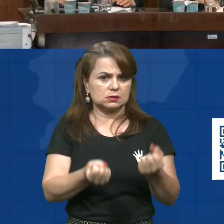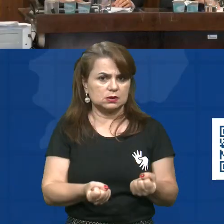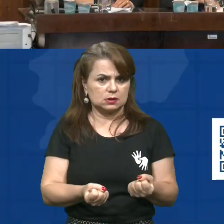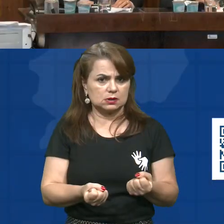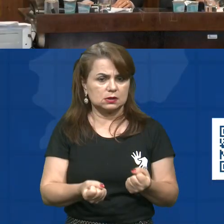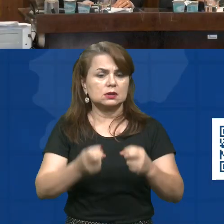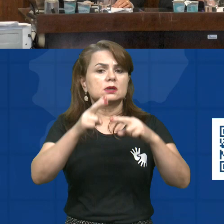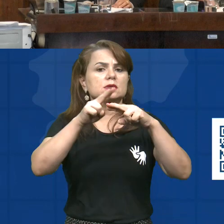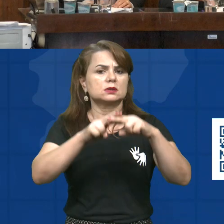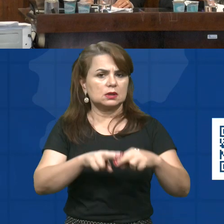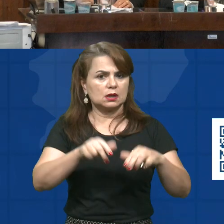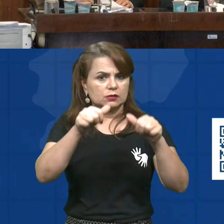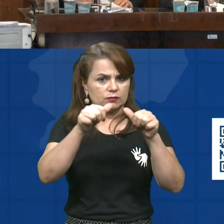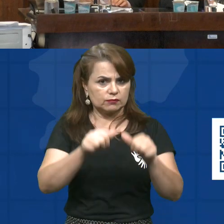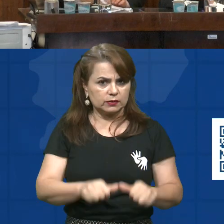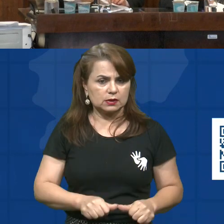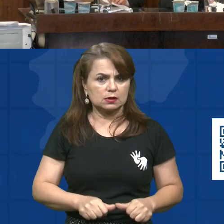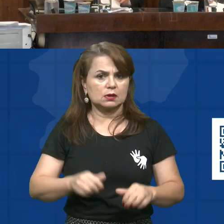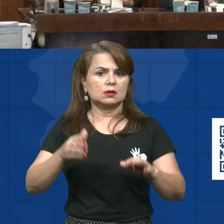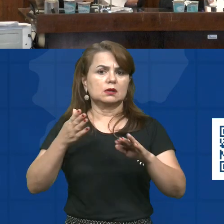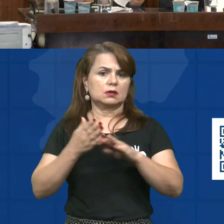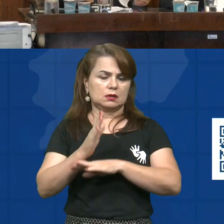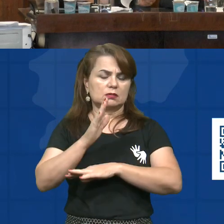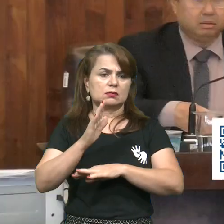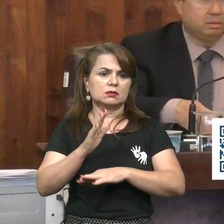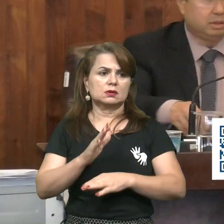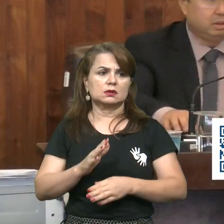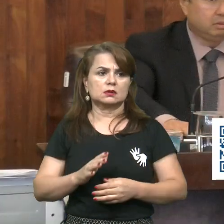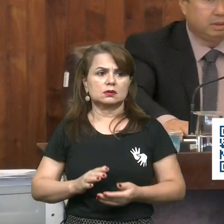se encontram. Aprovado.